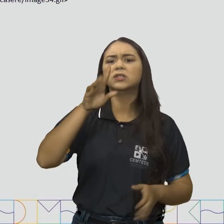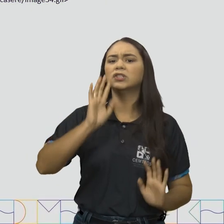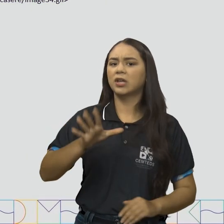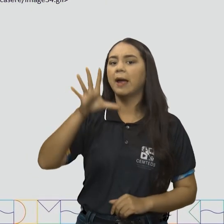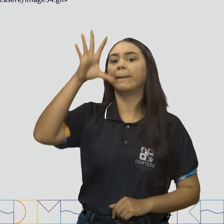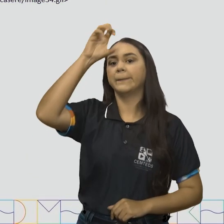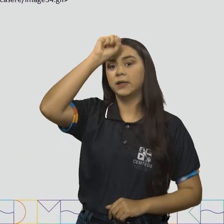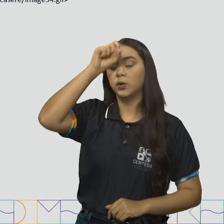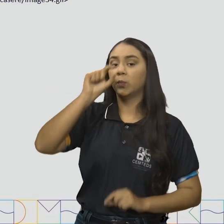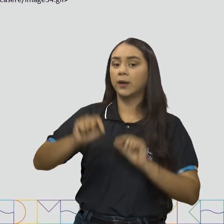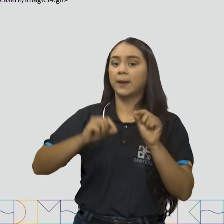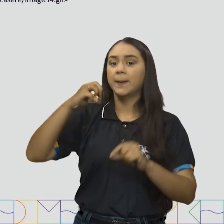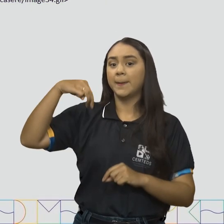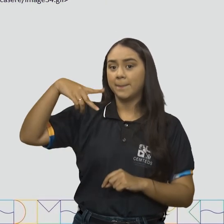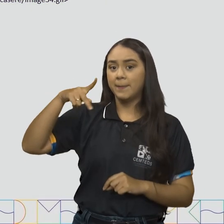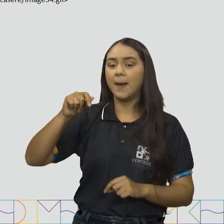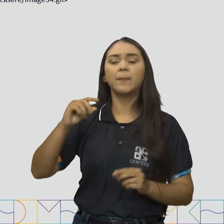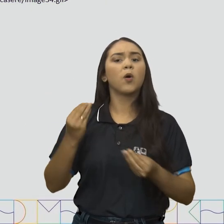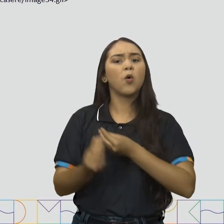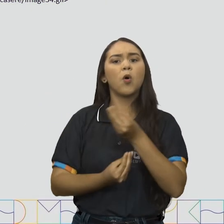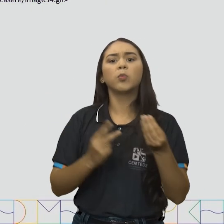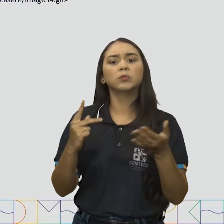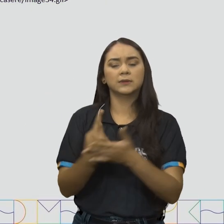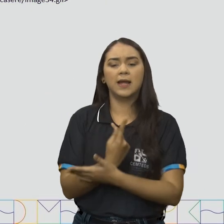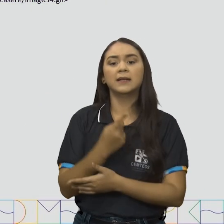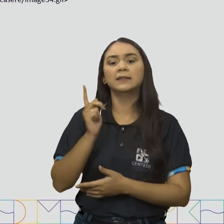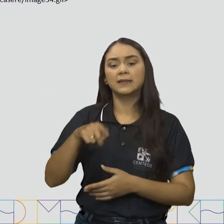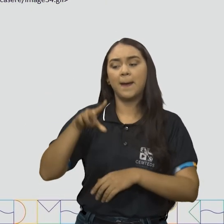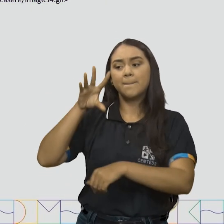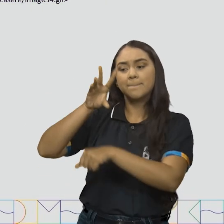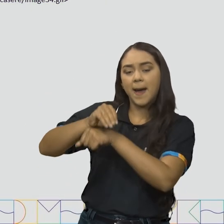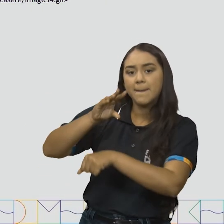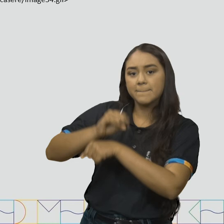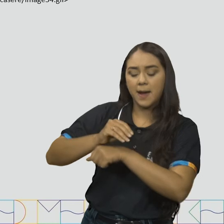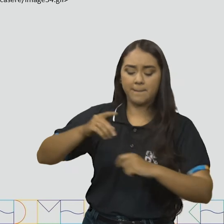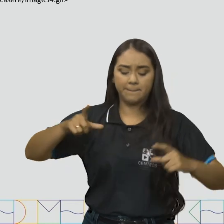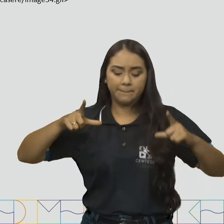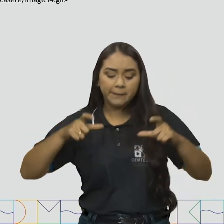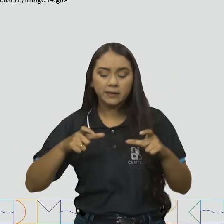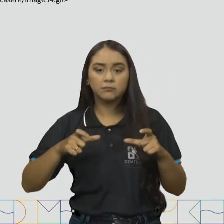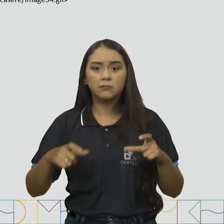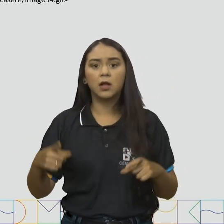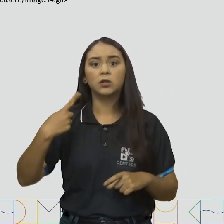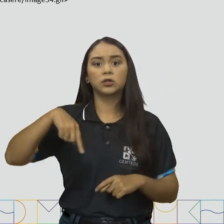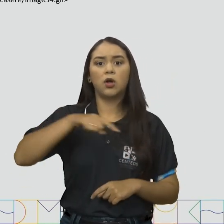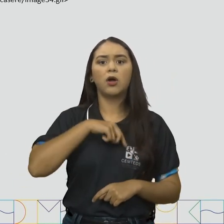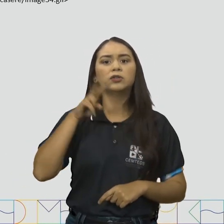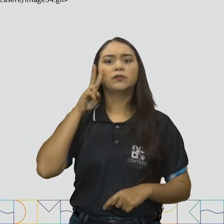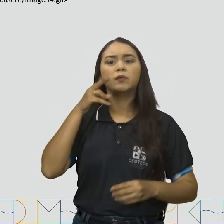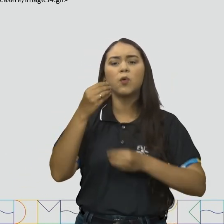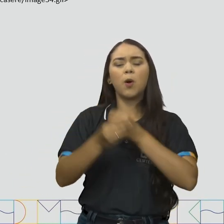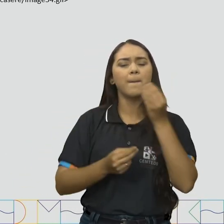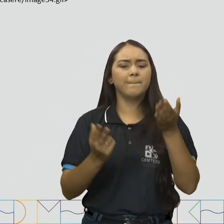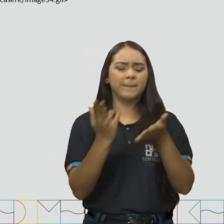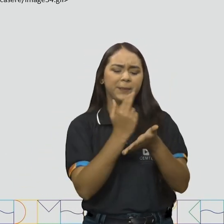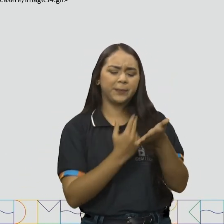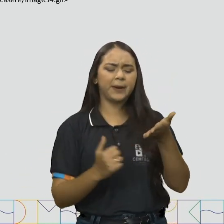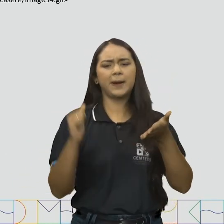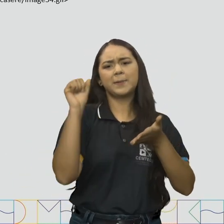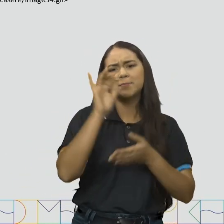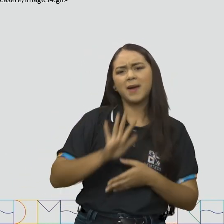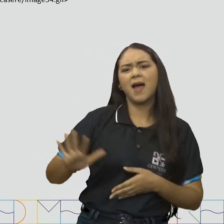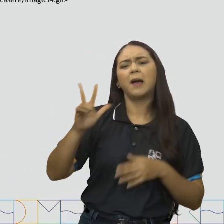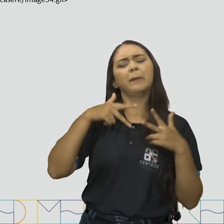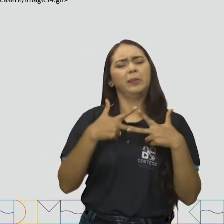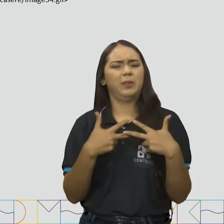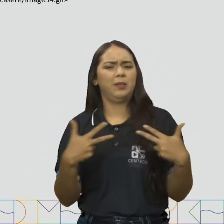Você já aprendeu que os mapas são construídos a partir de imagens aéreas ou de imagens de satélite. Vimos que as representações espaciais, como mapa,